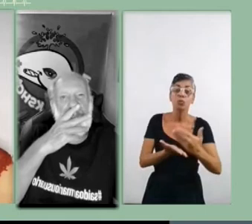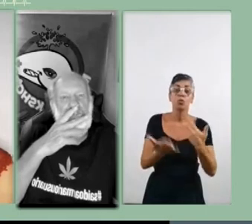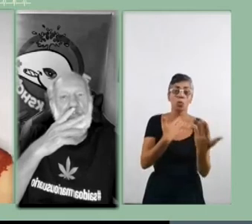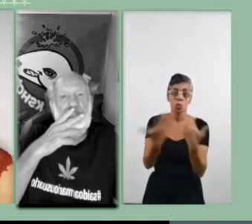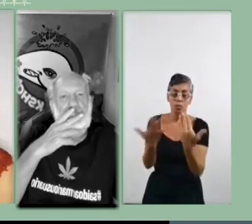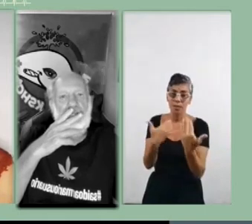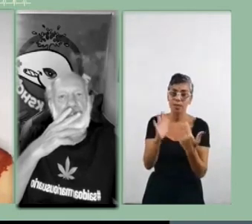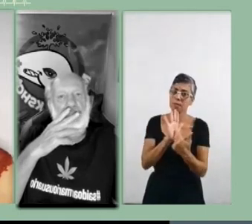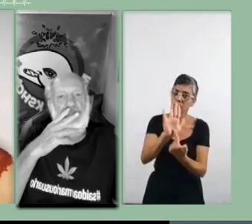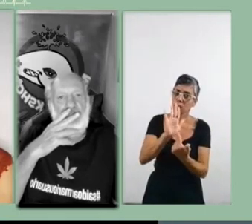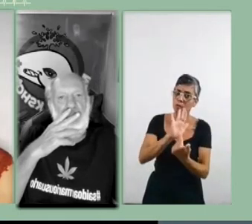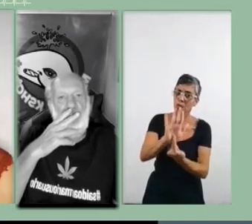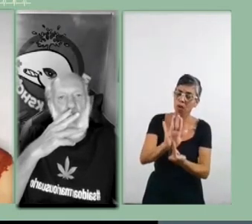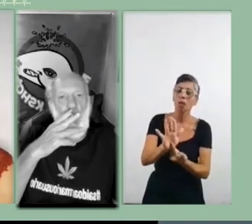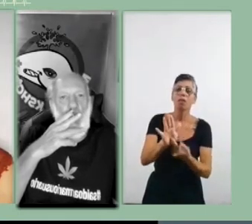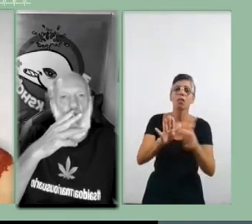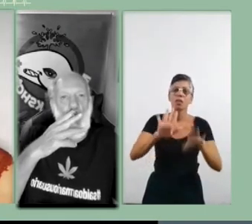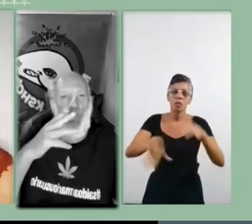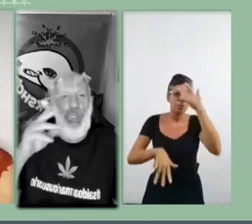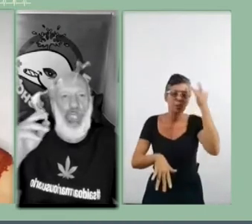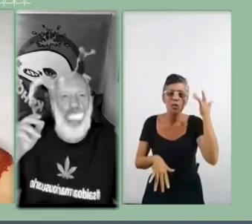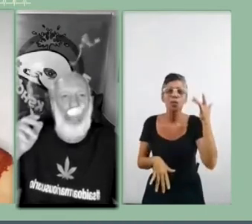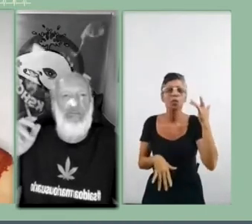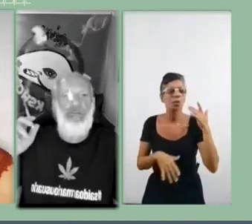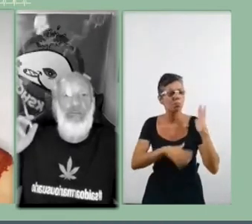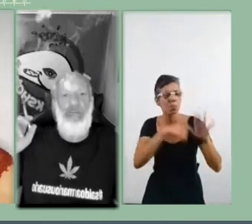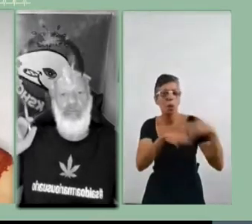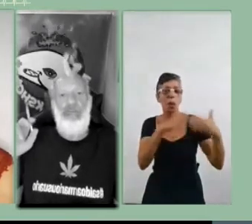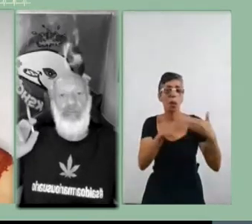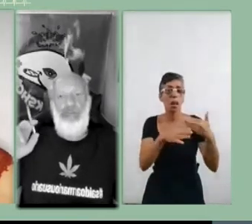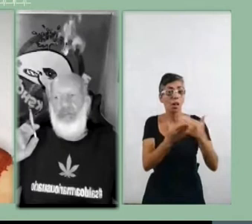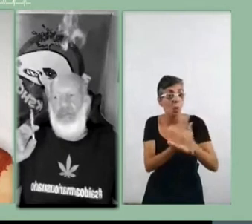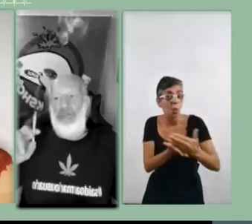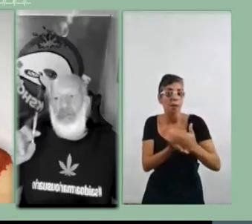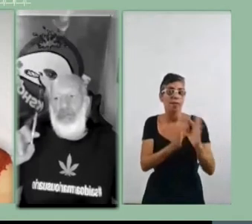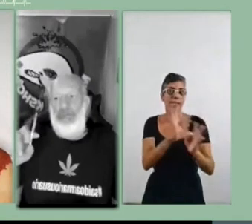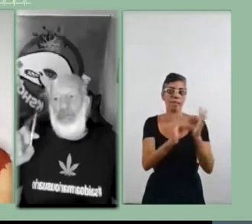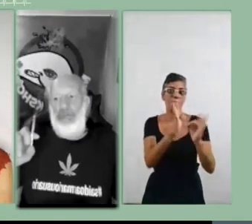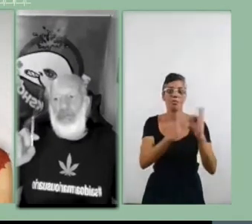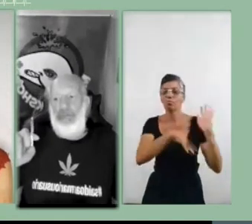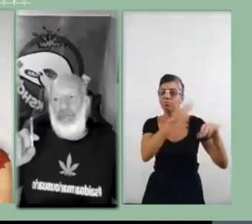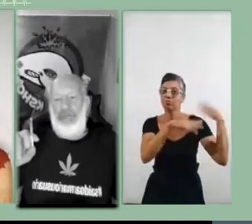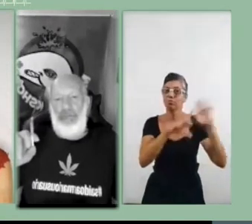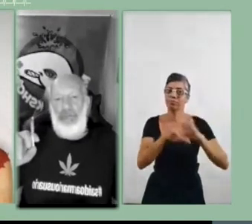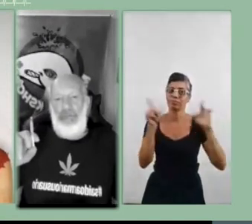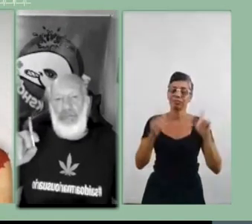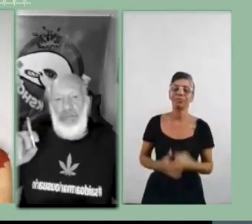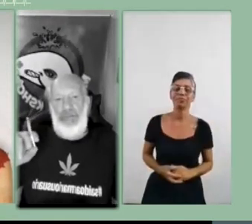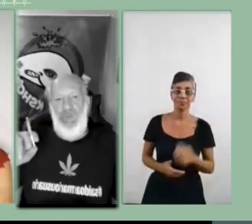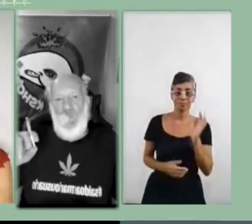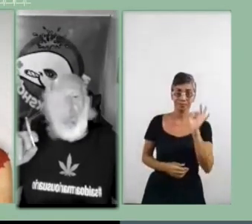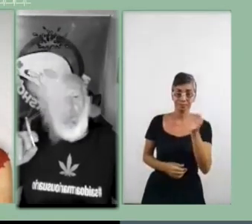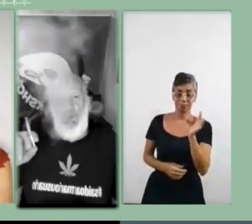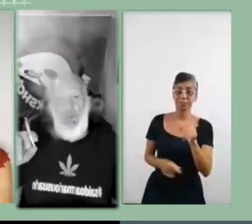a evolução que as pessoas têm quando fazem esse tratamento. É verdade. Assim, e uma coisa interessante